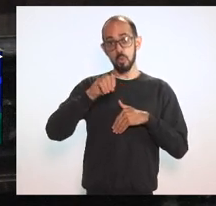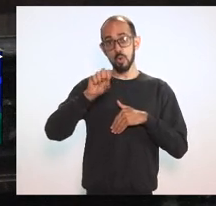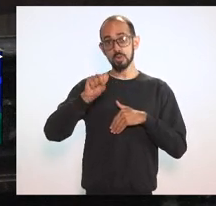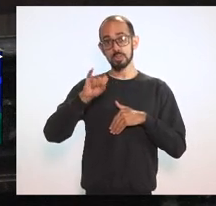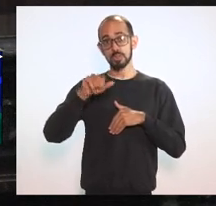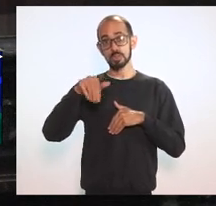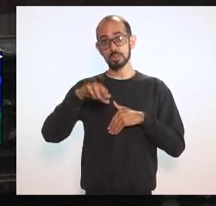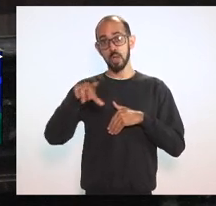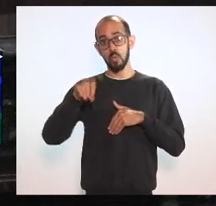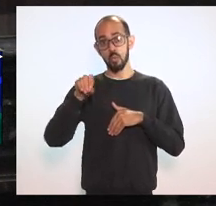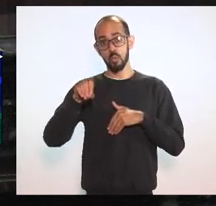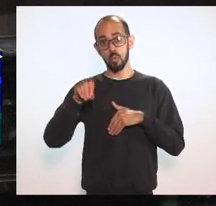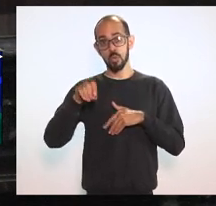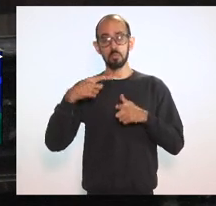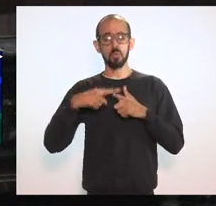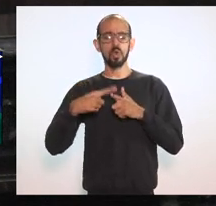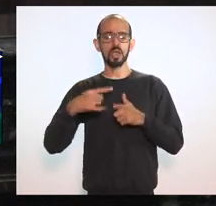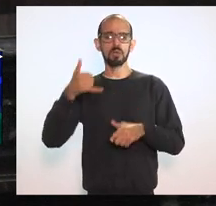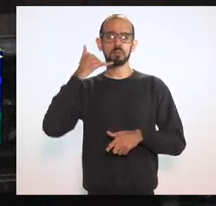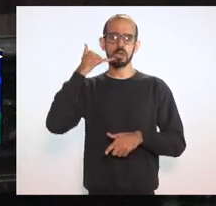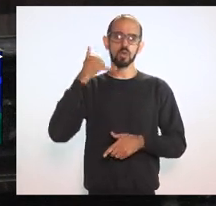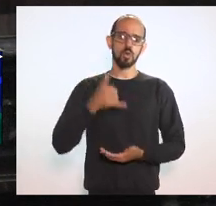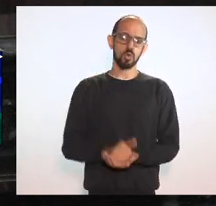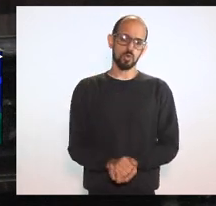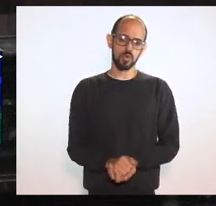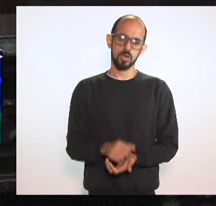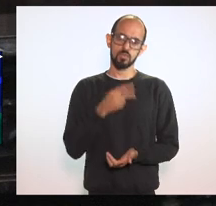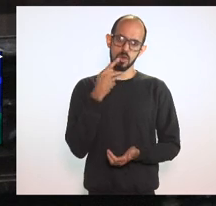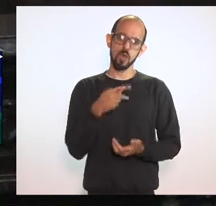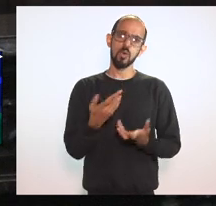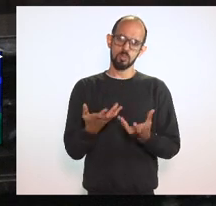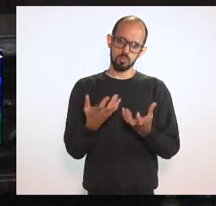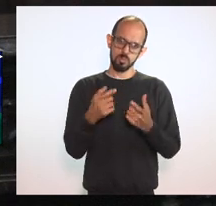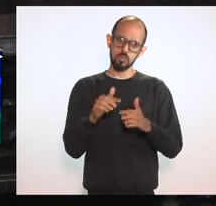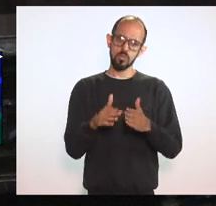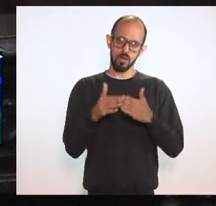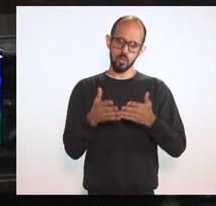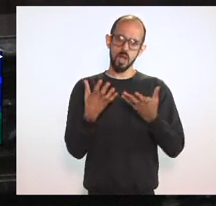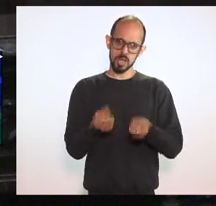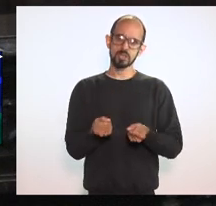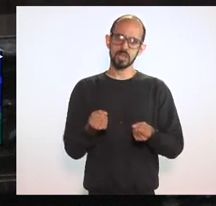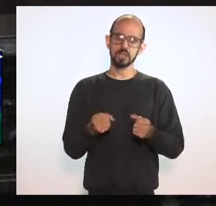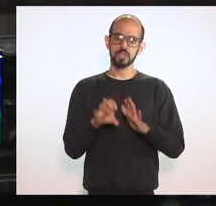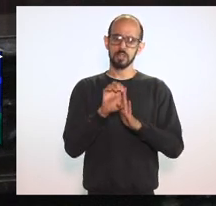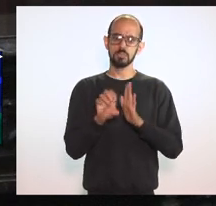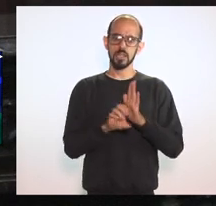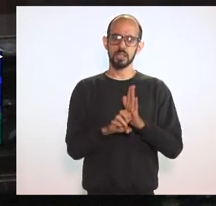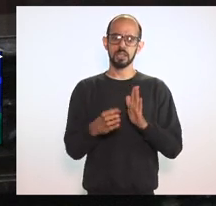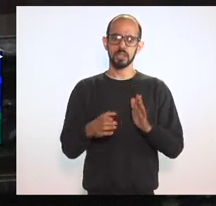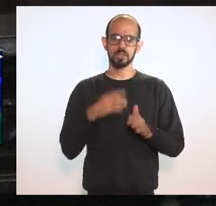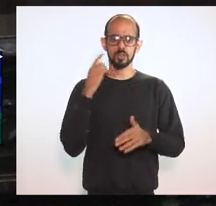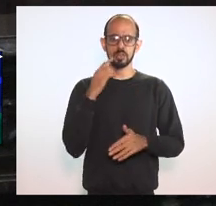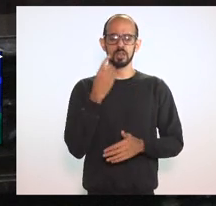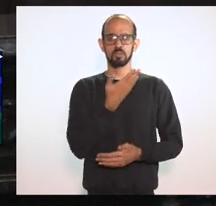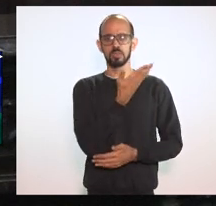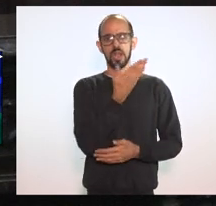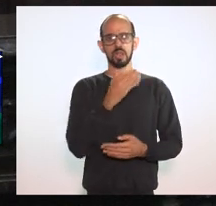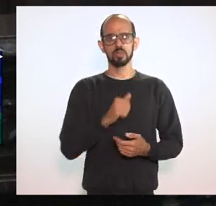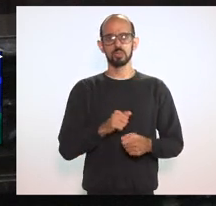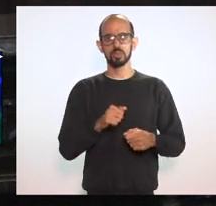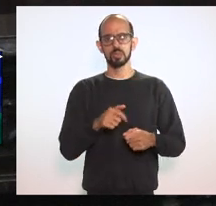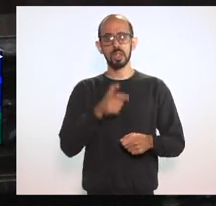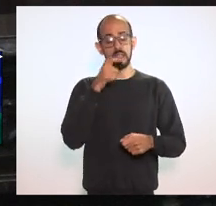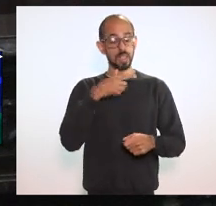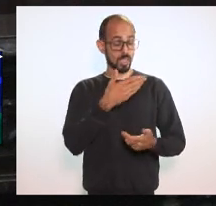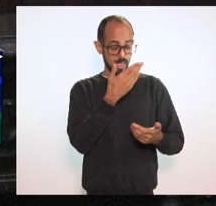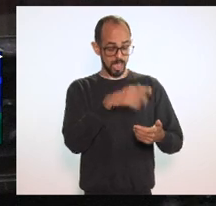horas da manhã o governador me ligaria o líder do governo por favor acomoda emenda do deputado Alexandre se não fosse um governador interessado no diálogo